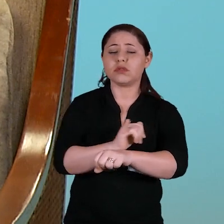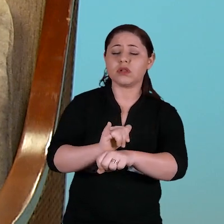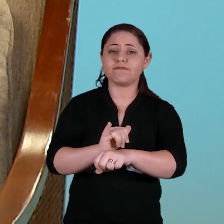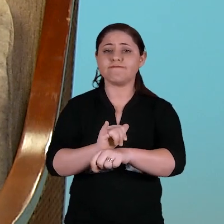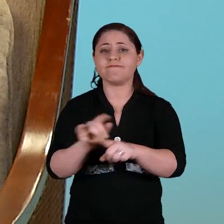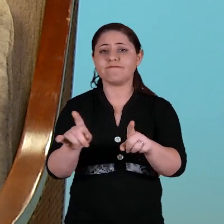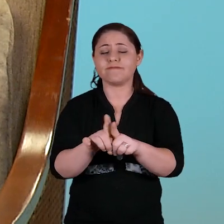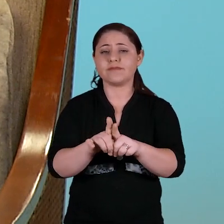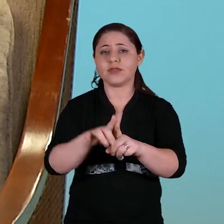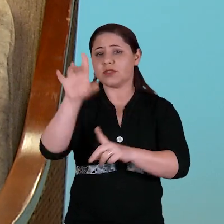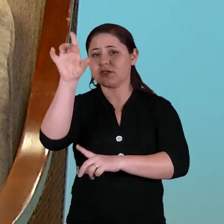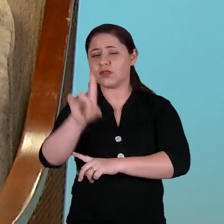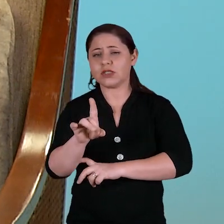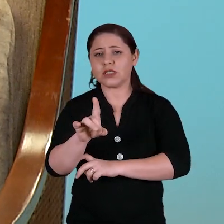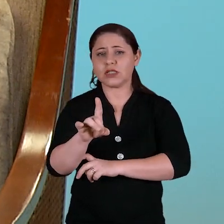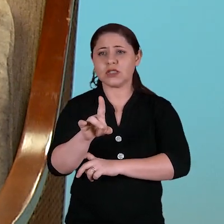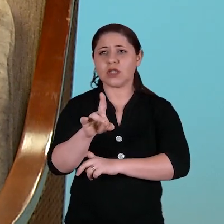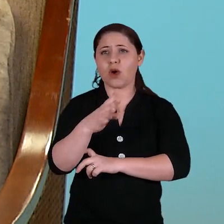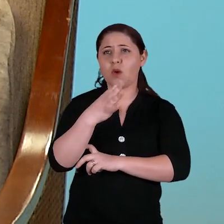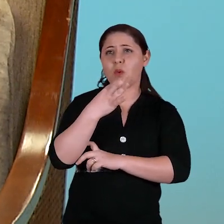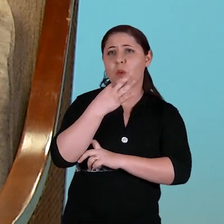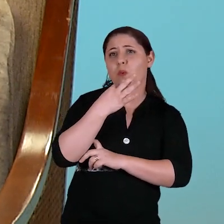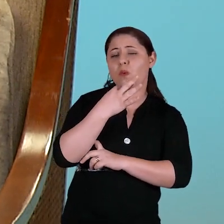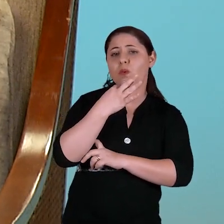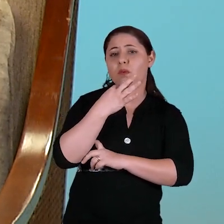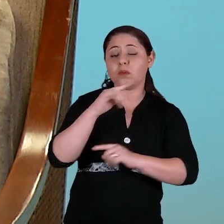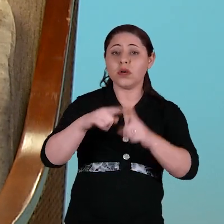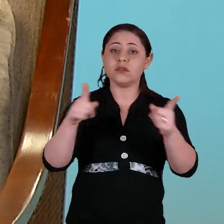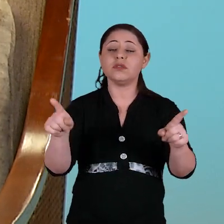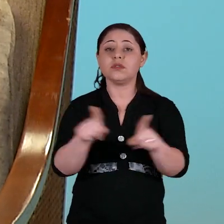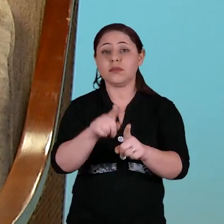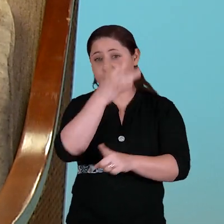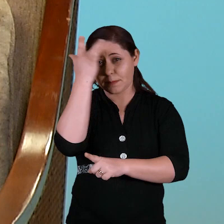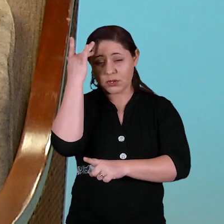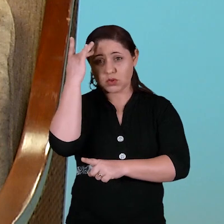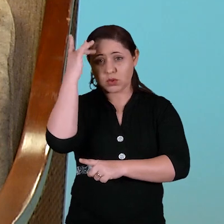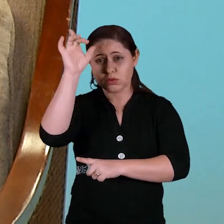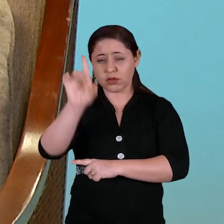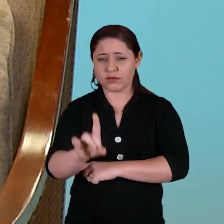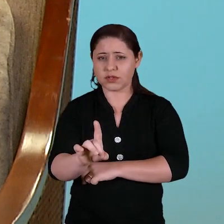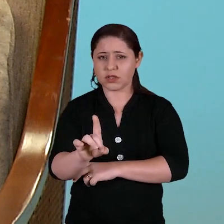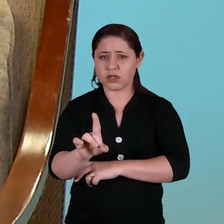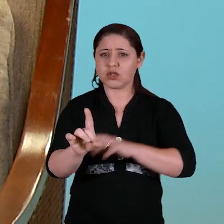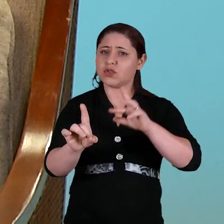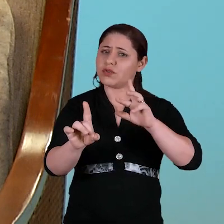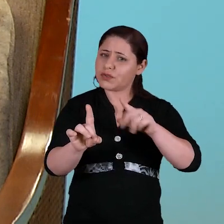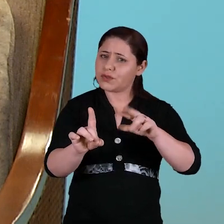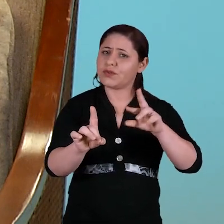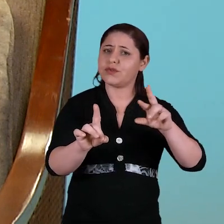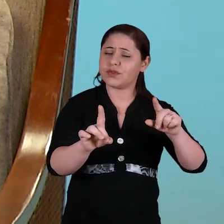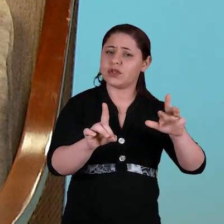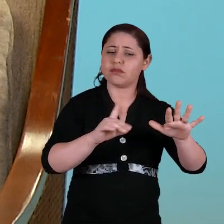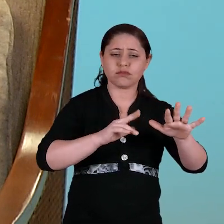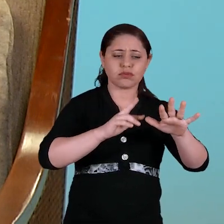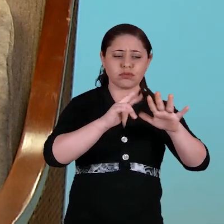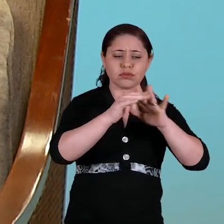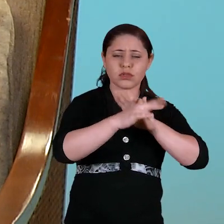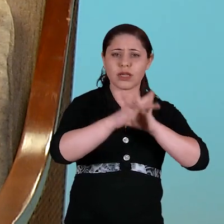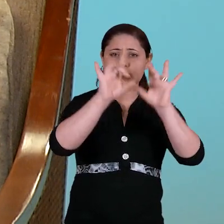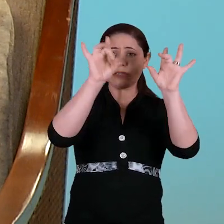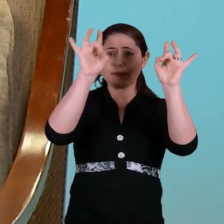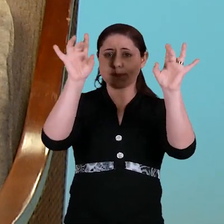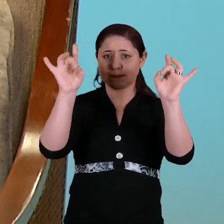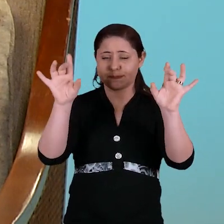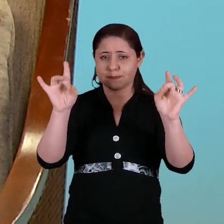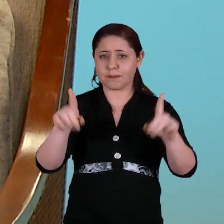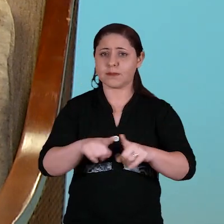mais popular, mais conhecida, mas também para as outras pessoas com deficiências mais específicas, mas